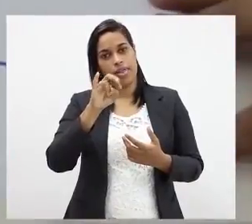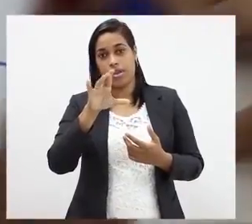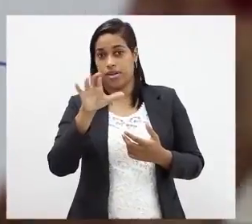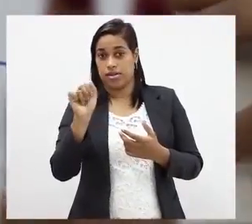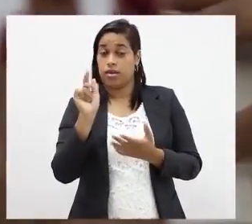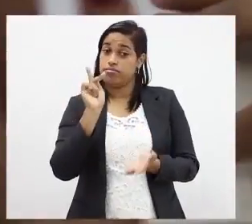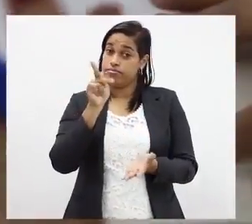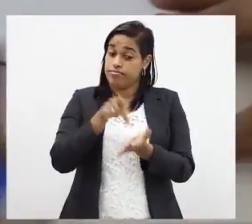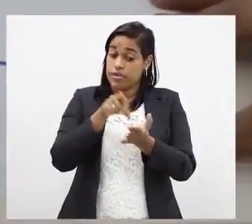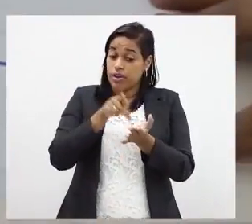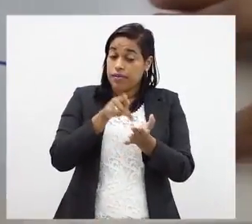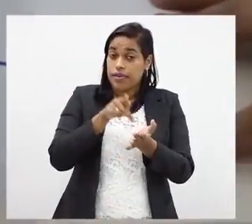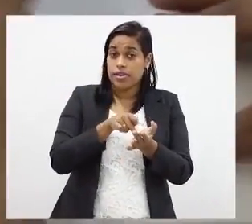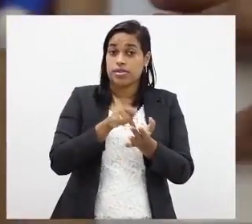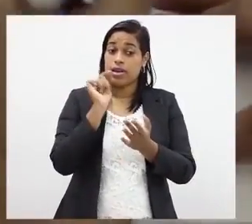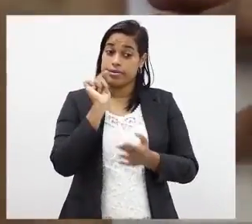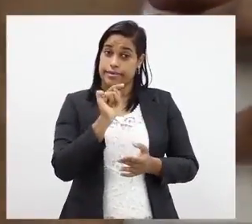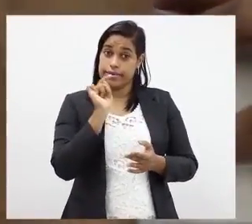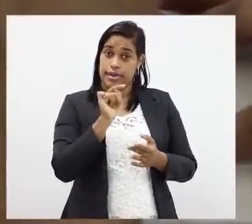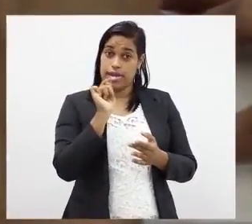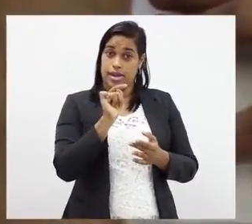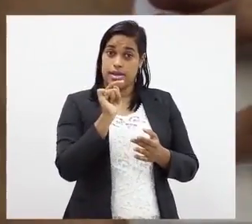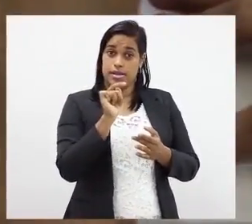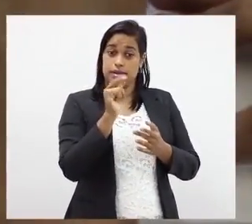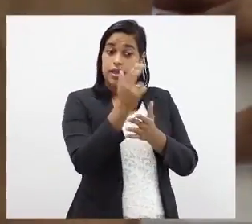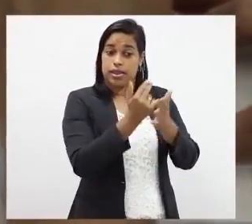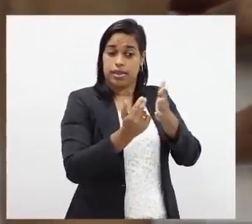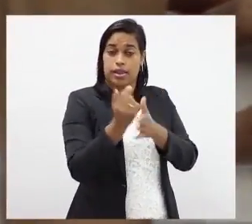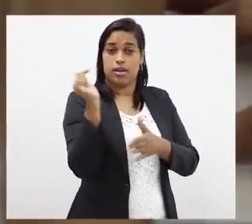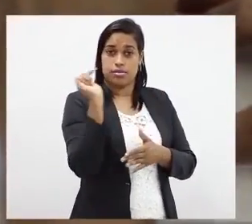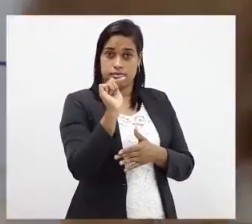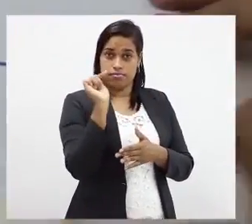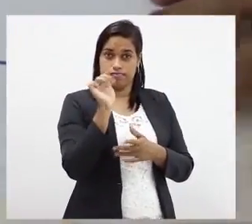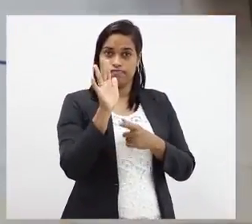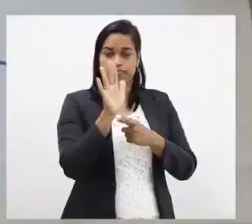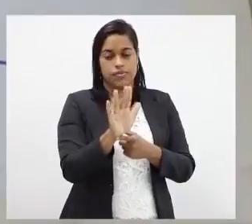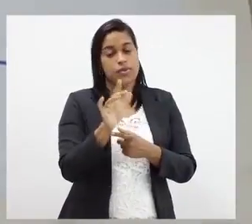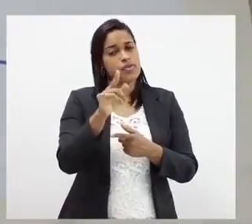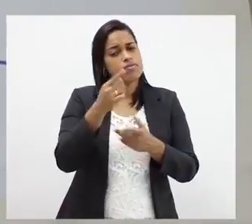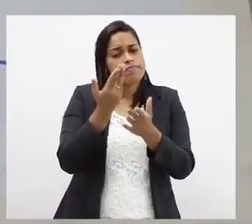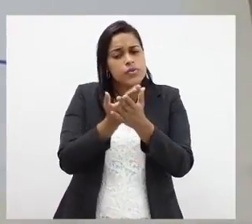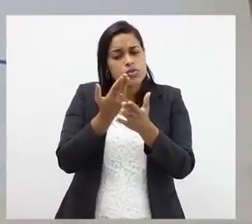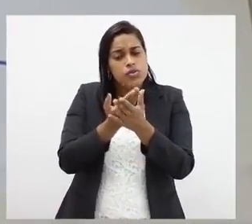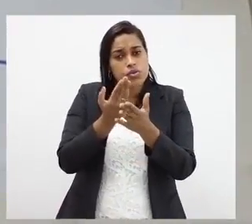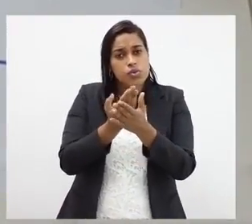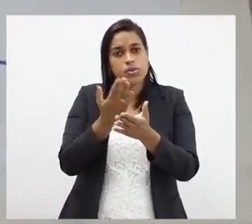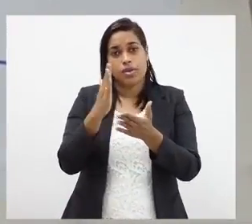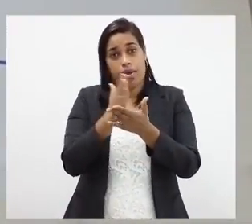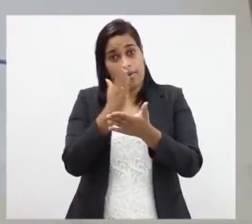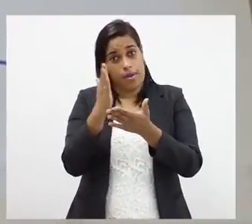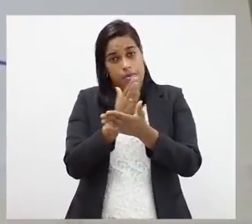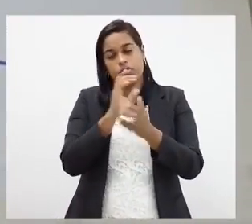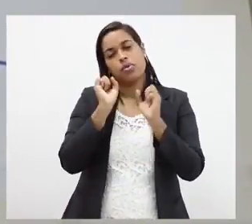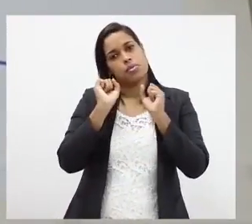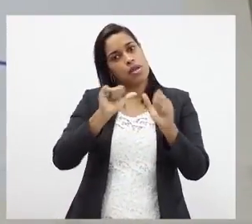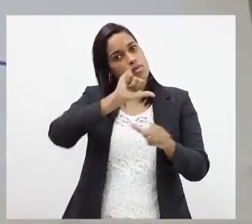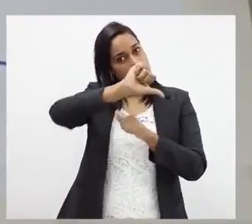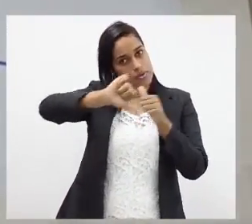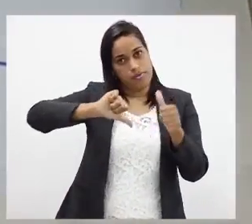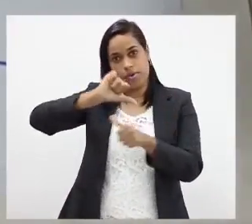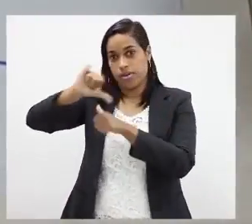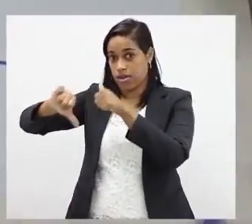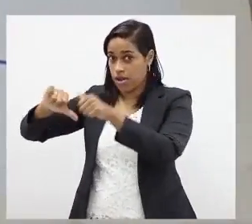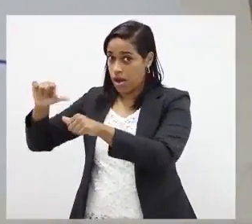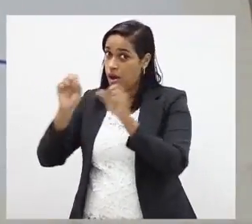Na verdade, esse ângulo aqui, vocês vão estudar um pouco mais na apostila, que ele pode variar,